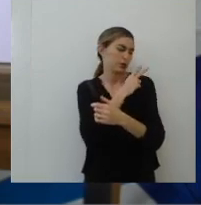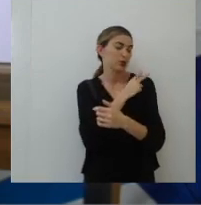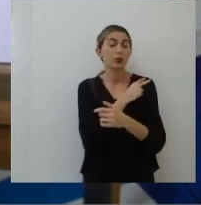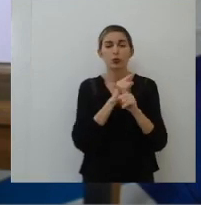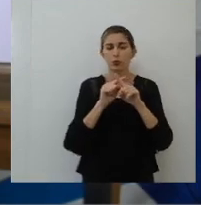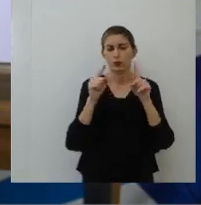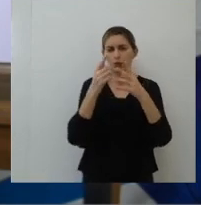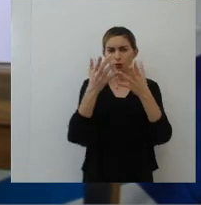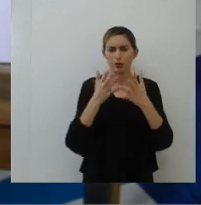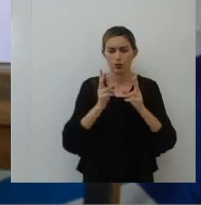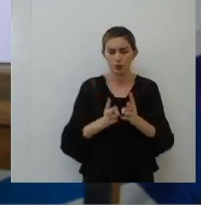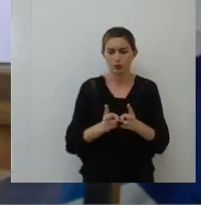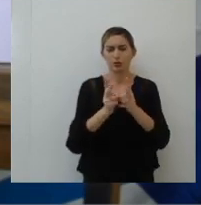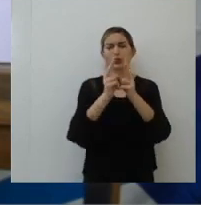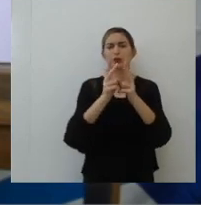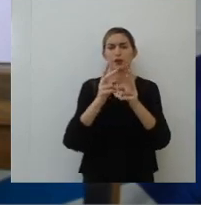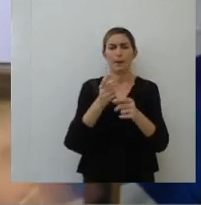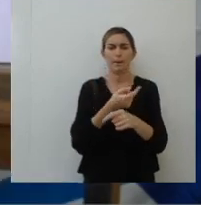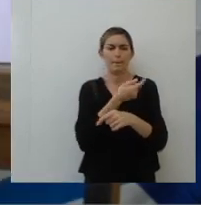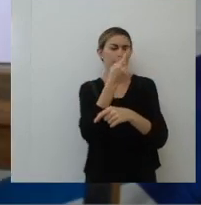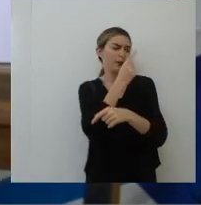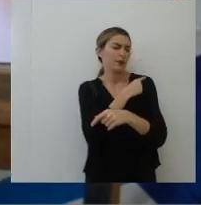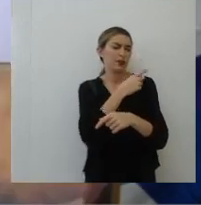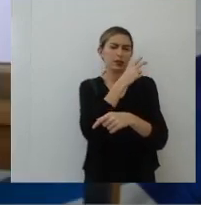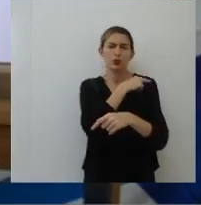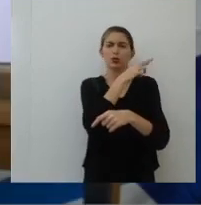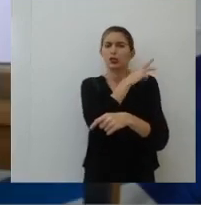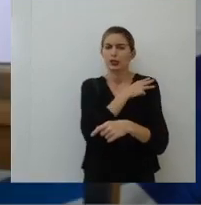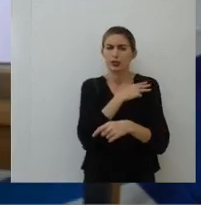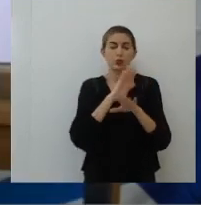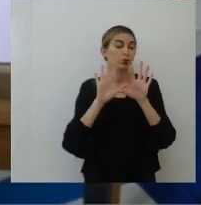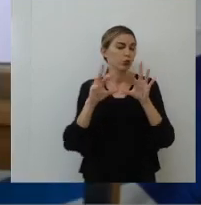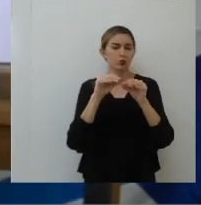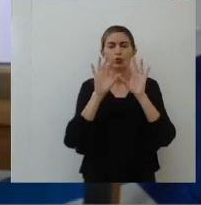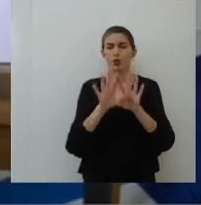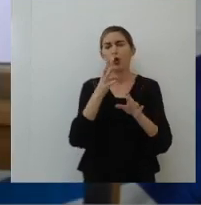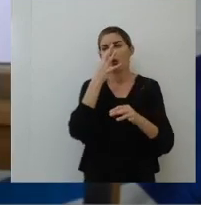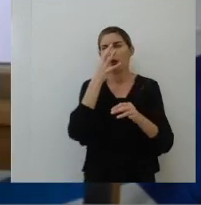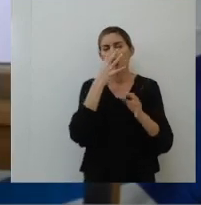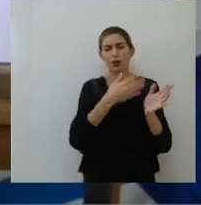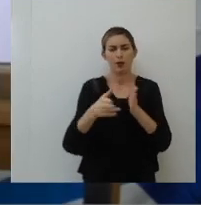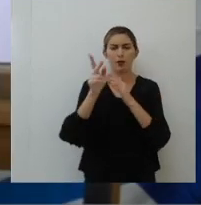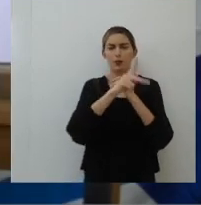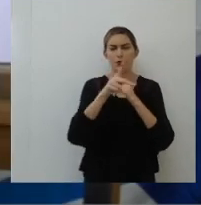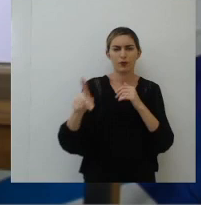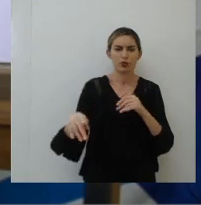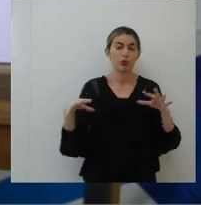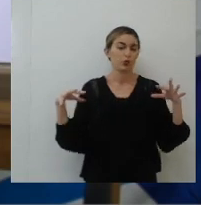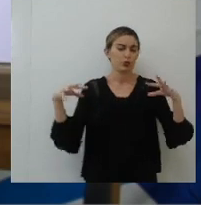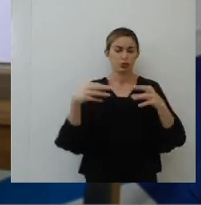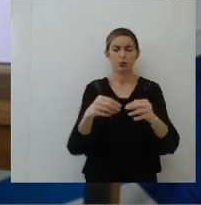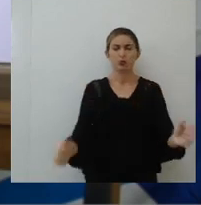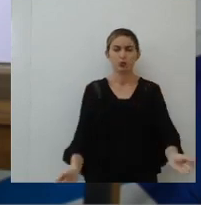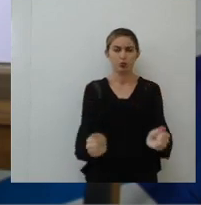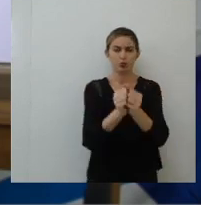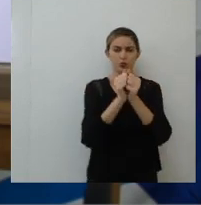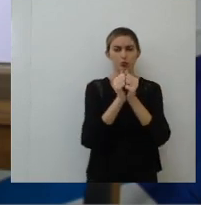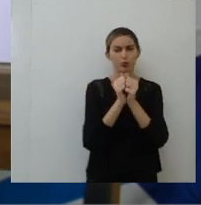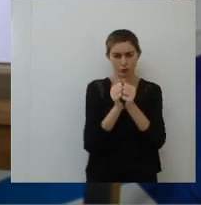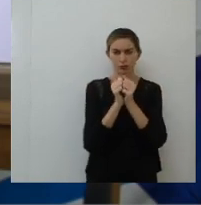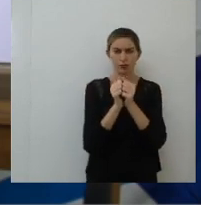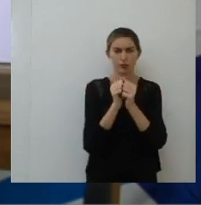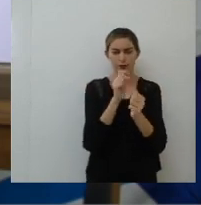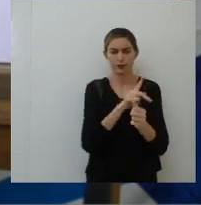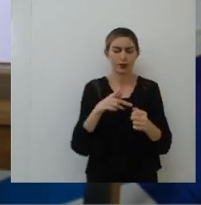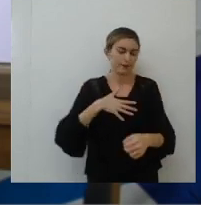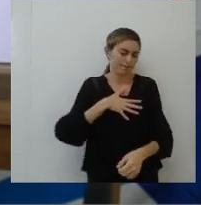quero que todo mundo fique aí, primeiro, segundo, terceiro, galera que já terminou o ensino médio, fica assistindo, os professores da rede, todo mundo junto. Professores, está